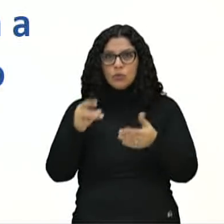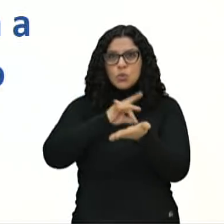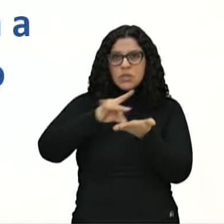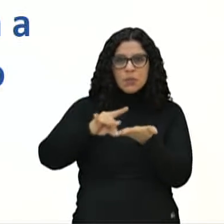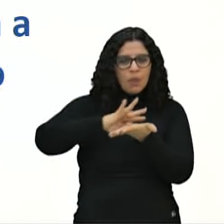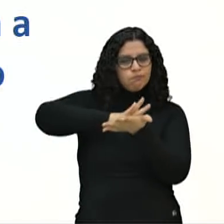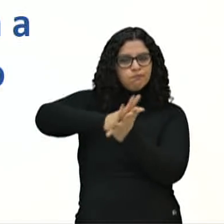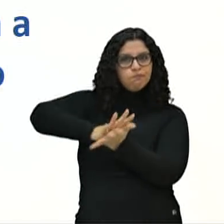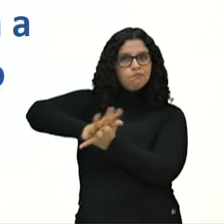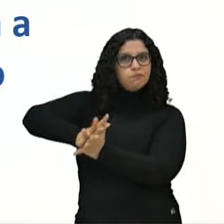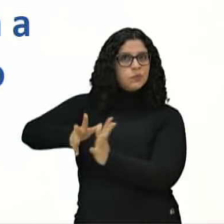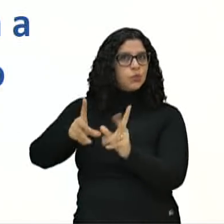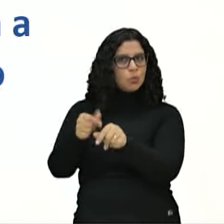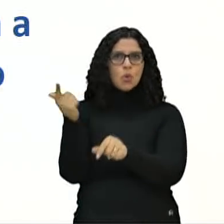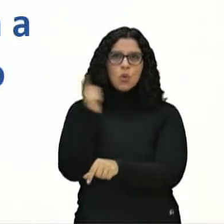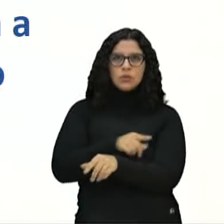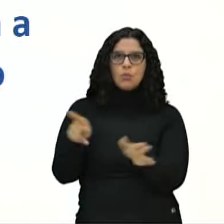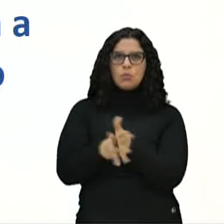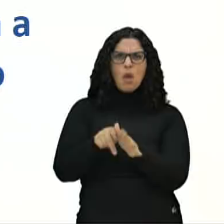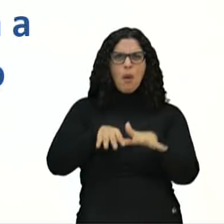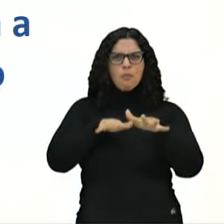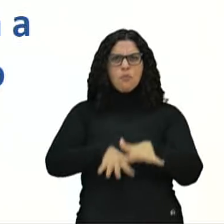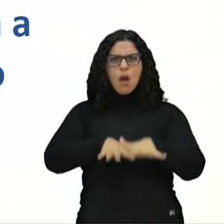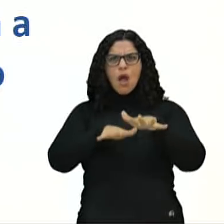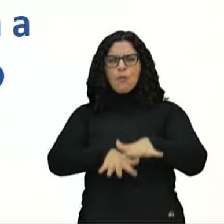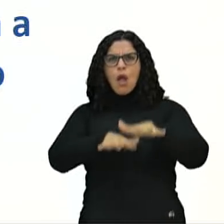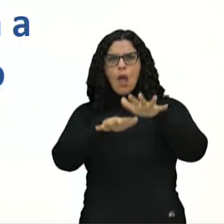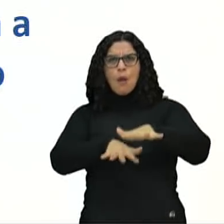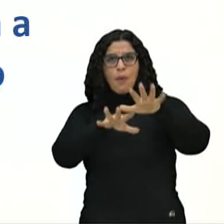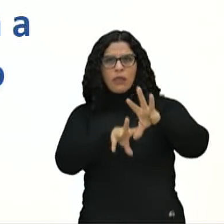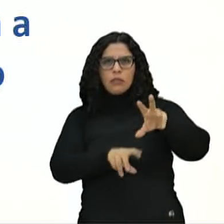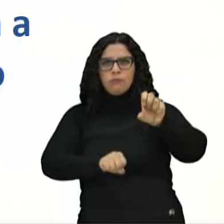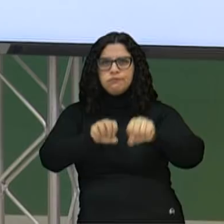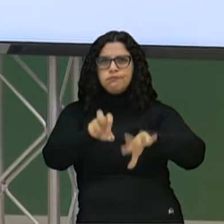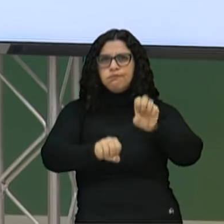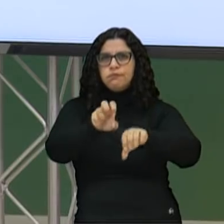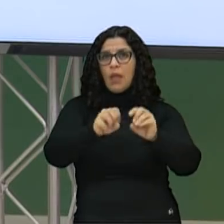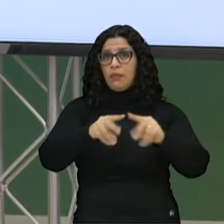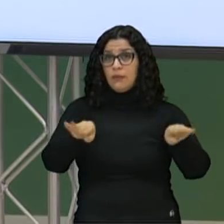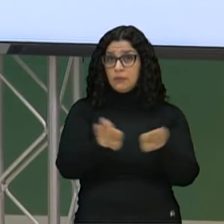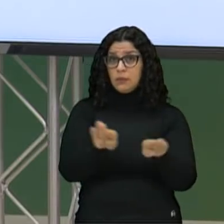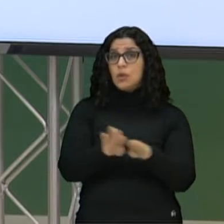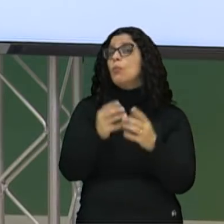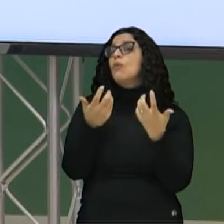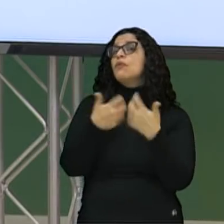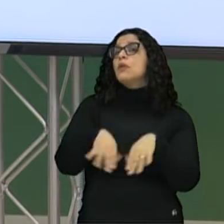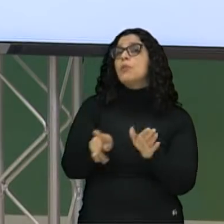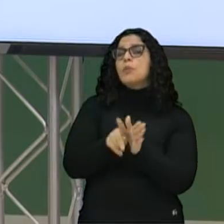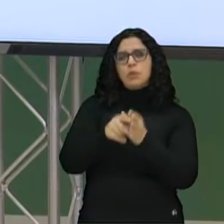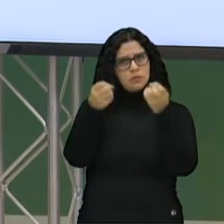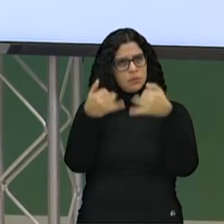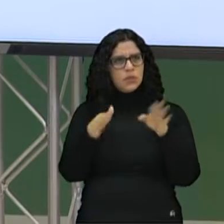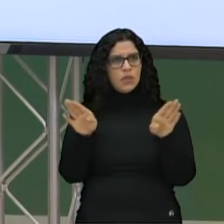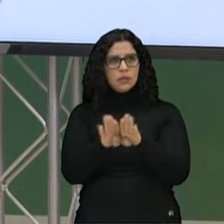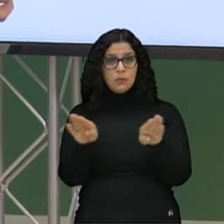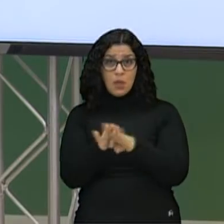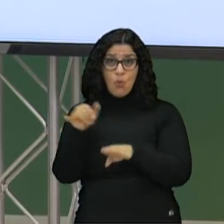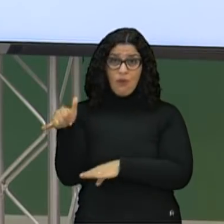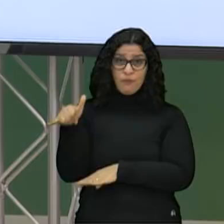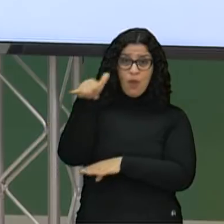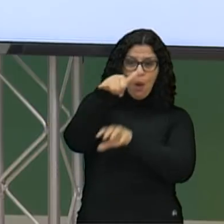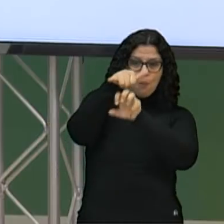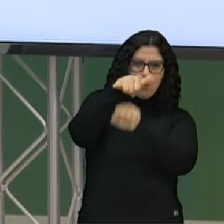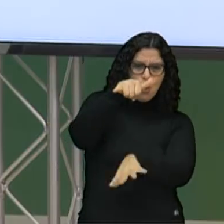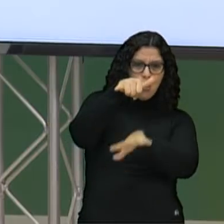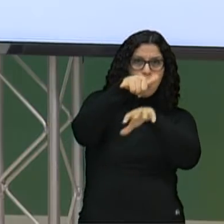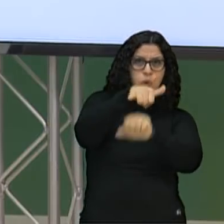adversários no início da guerra e conseguiu avançar sobre muitos territórios. Como funcionava? Nós falamos, os aviões